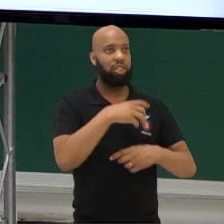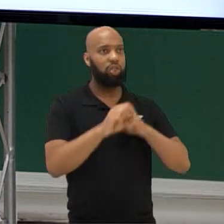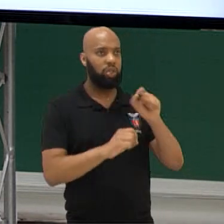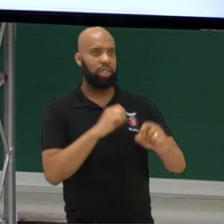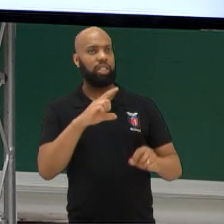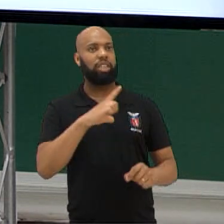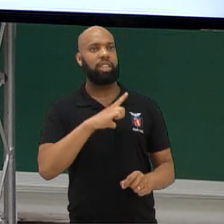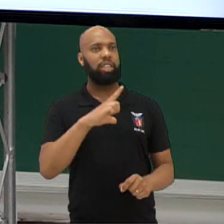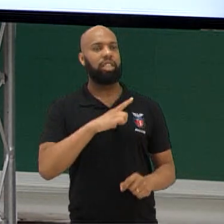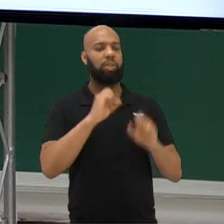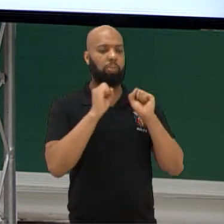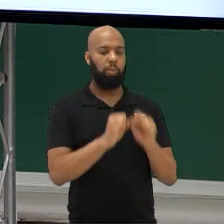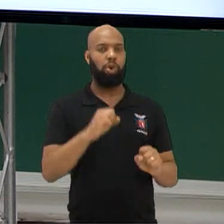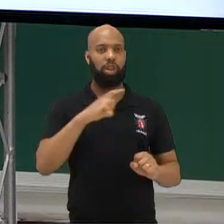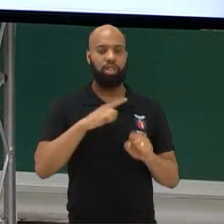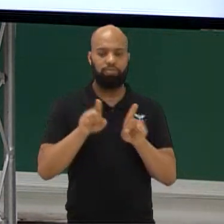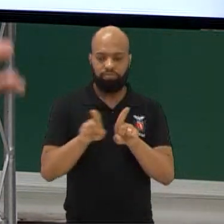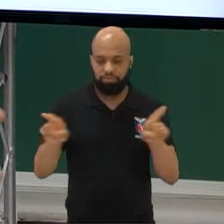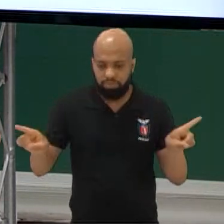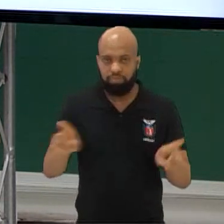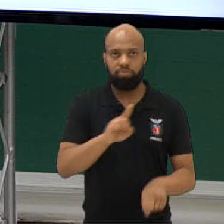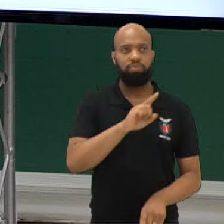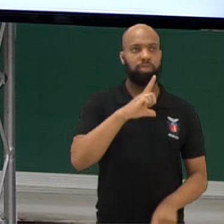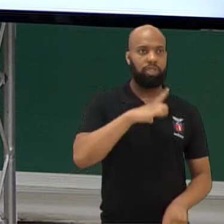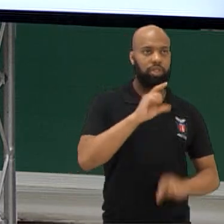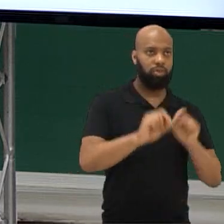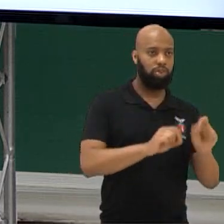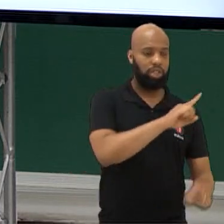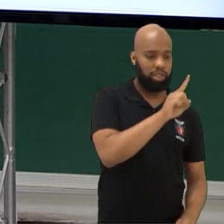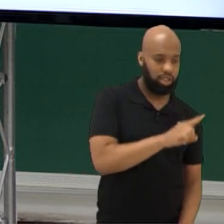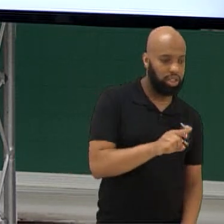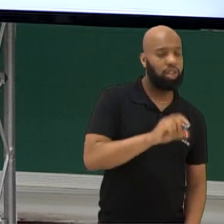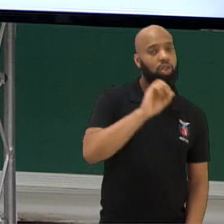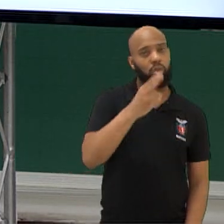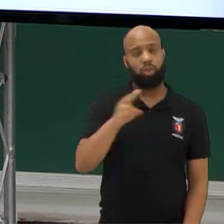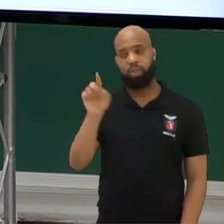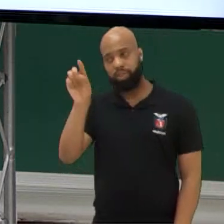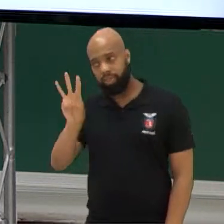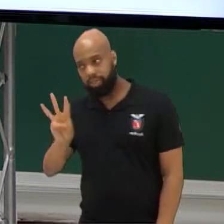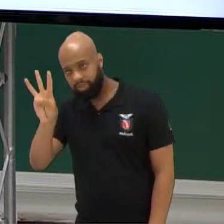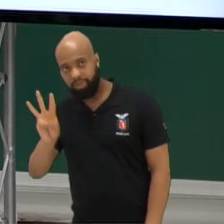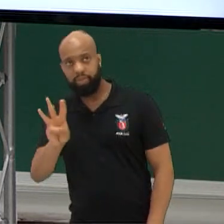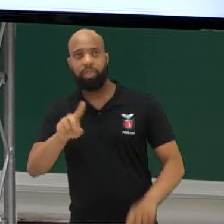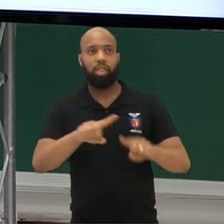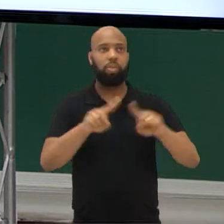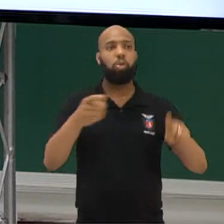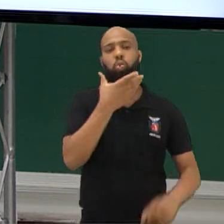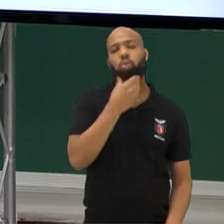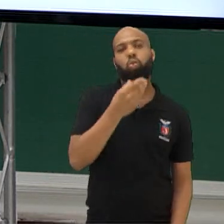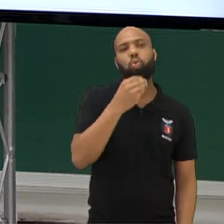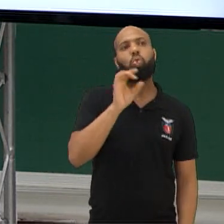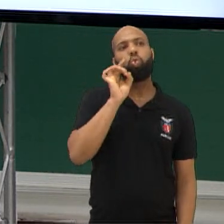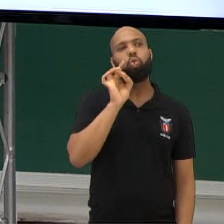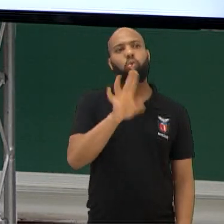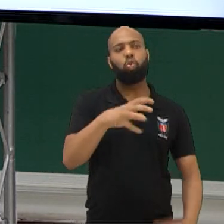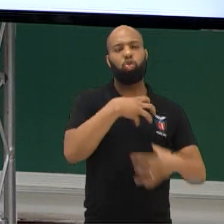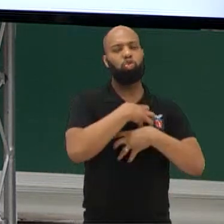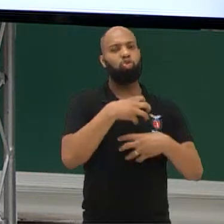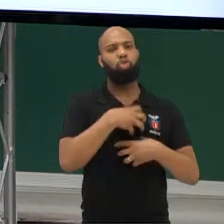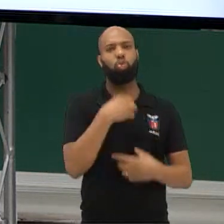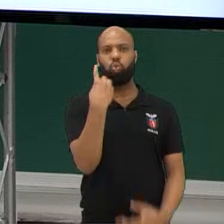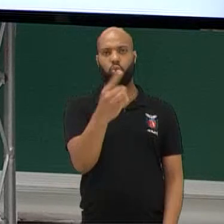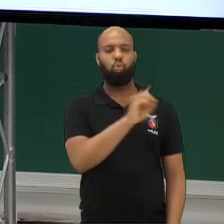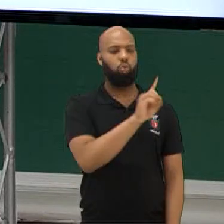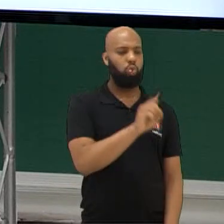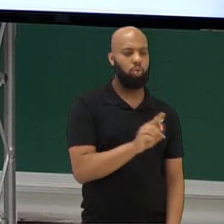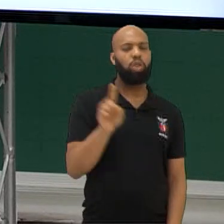seja, podem ter dois tipos de gametas, ou o gameta Z ou o gameta W, tá? E os machos são